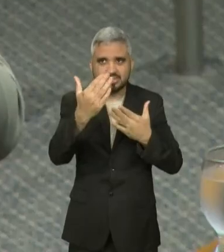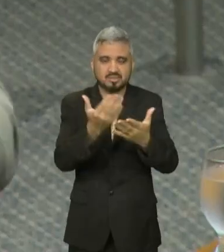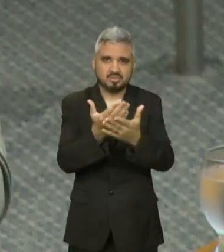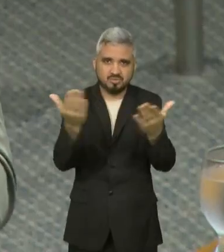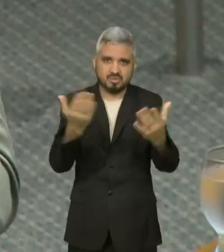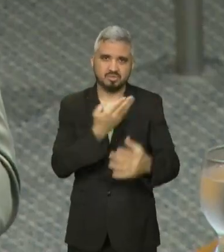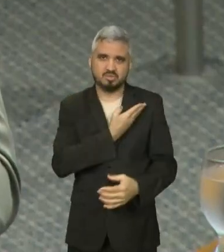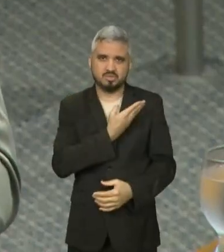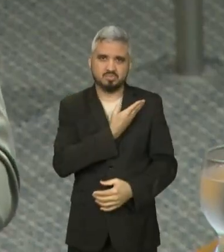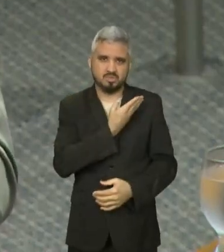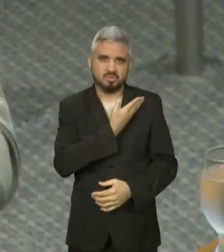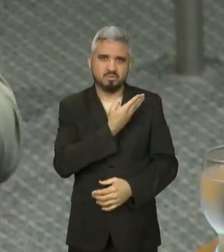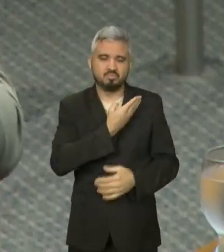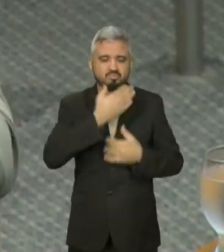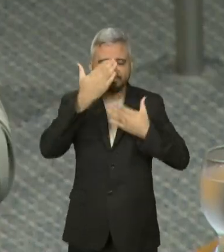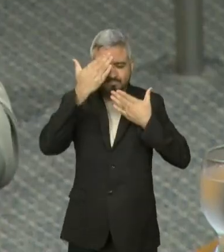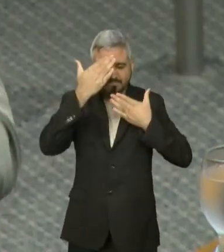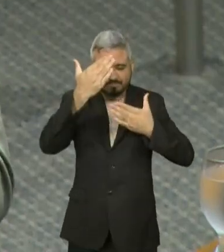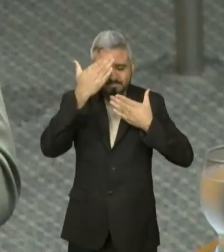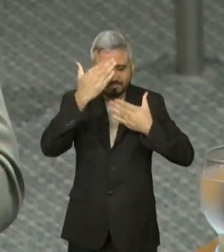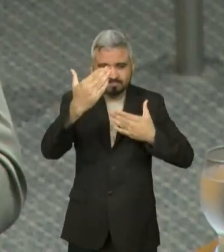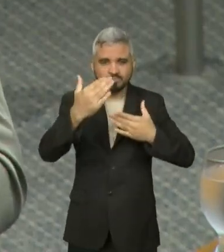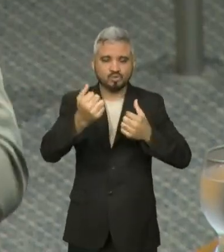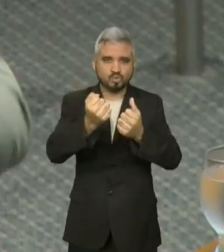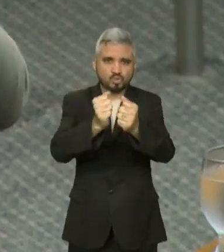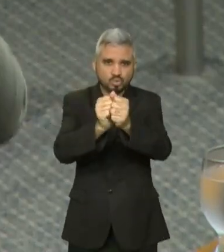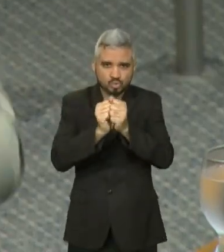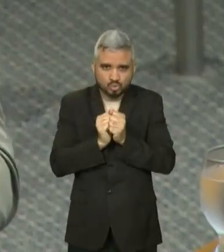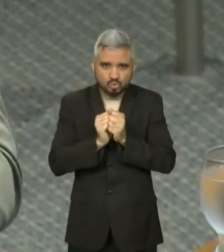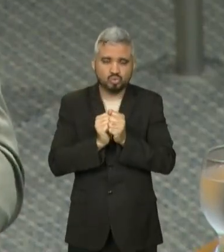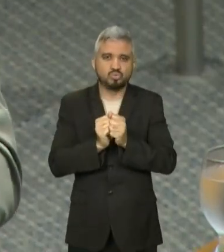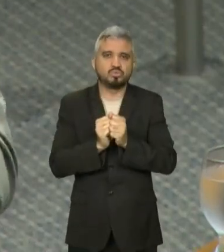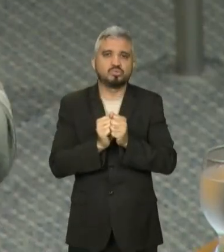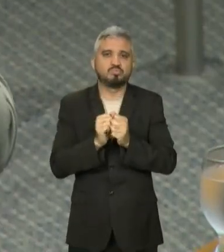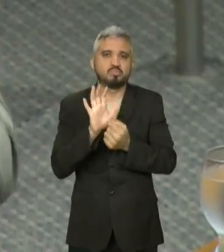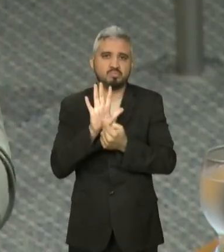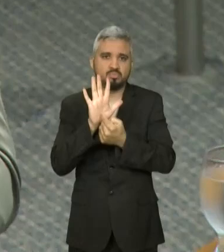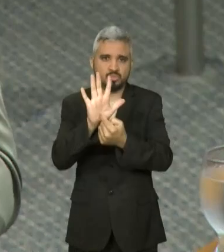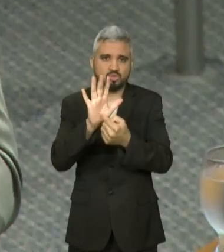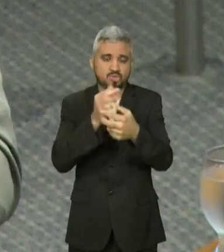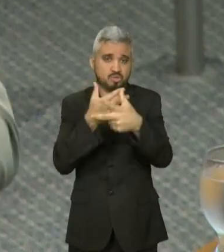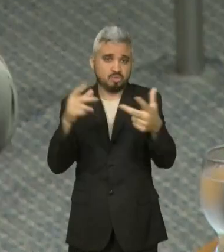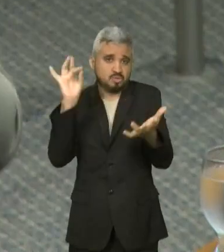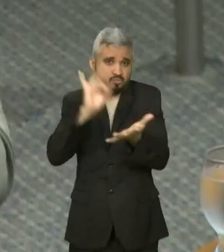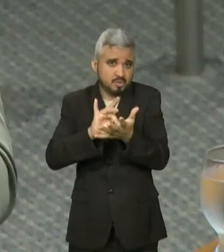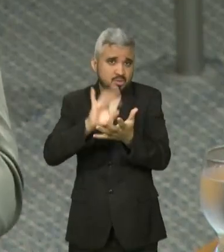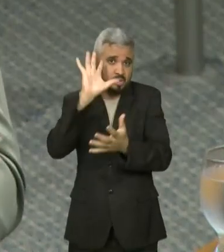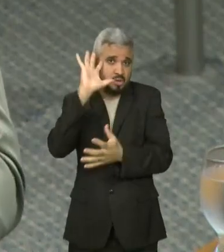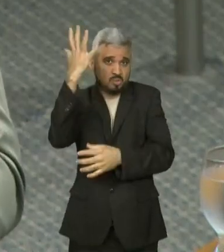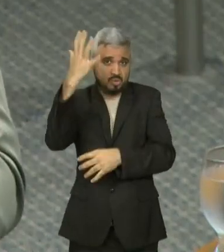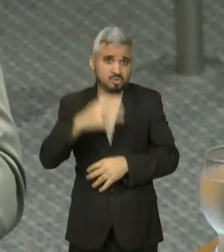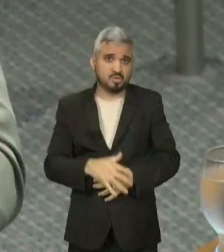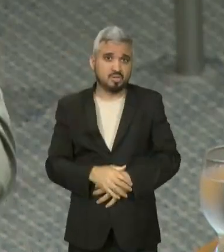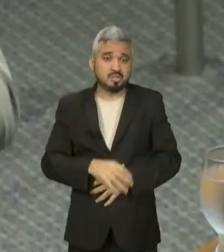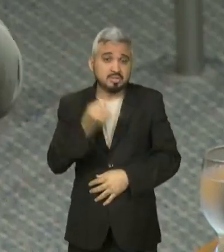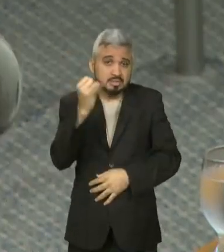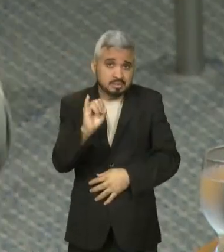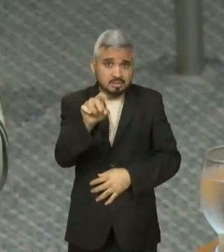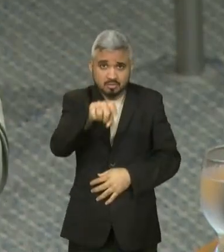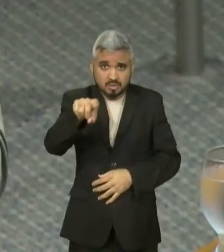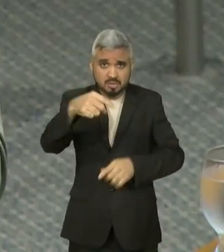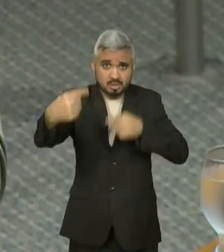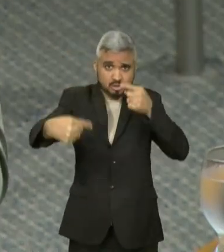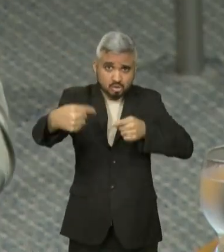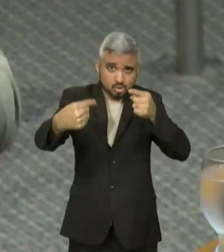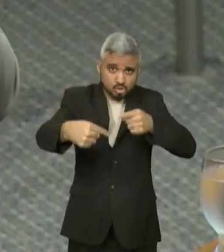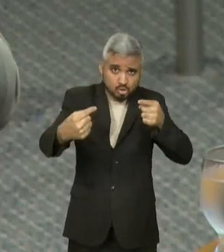dizer muito obrigado por estar aqui junto com vocês e mostrar a realidade. E a realidade é essa. E quando quiser debater o Mearim para